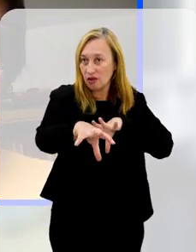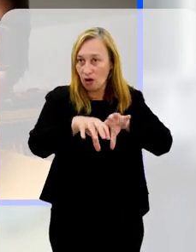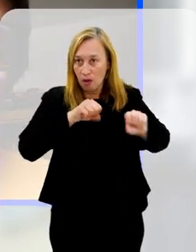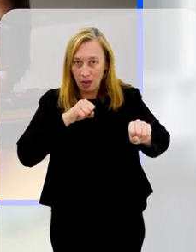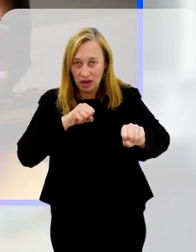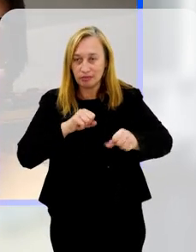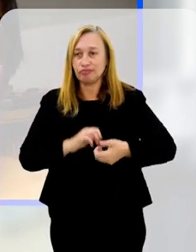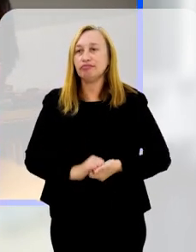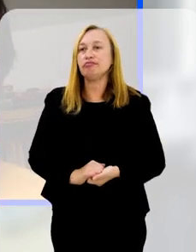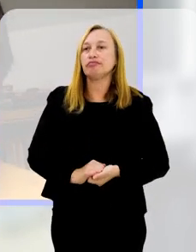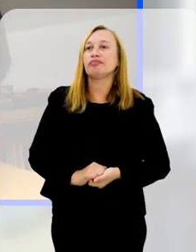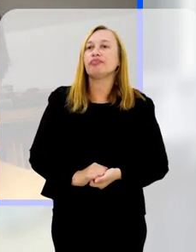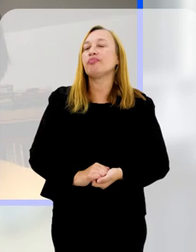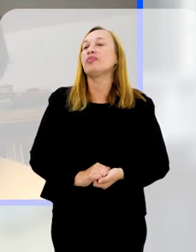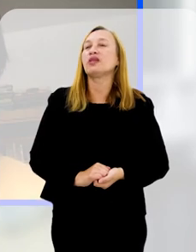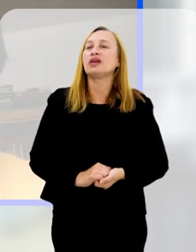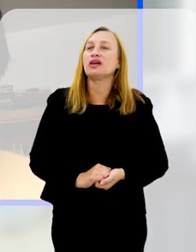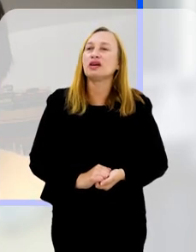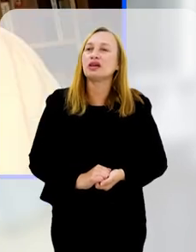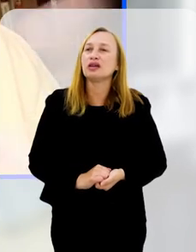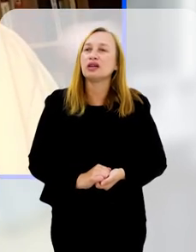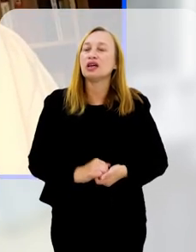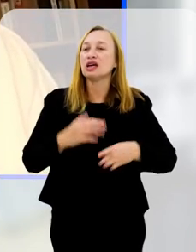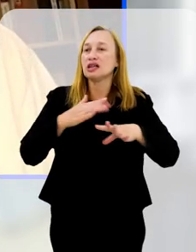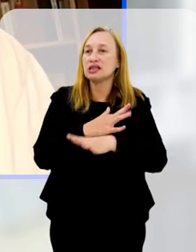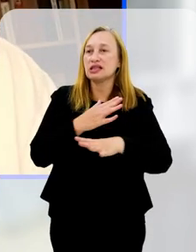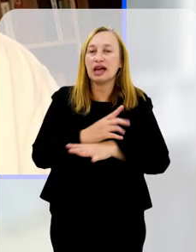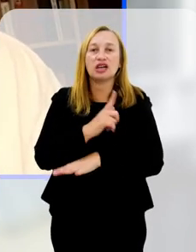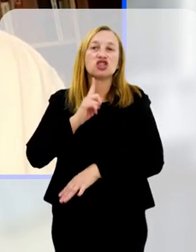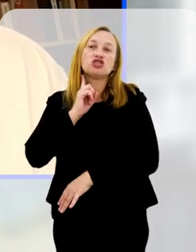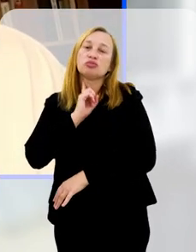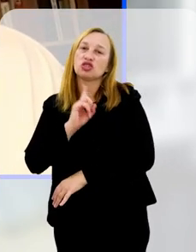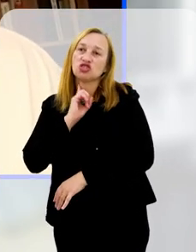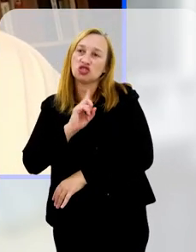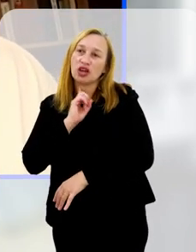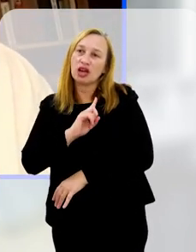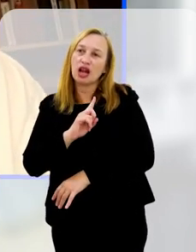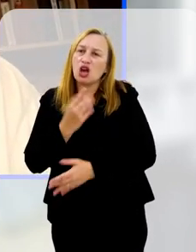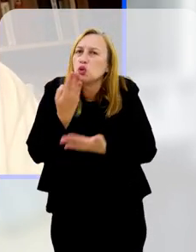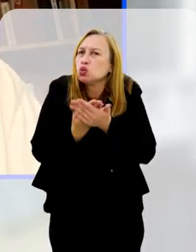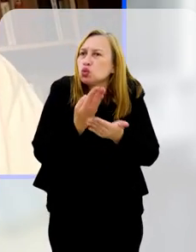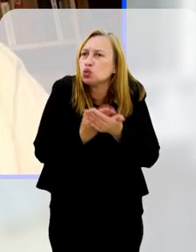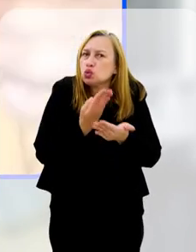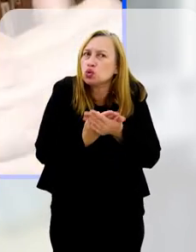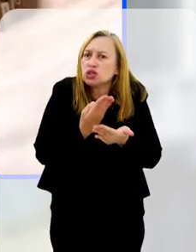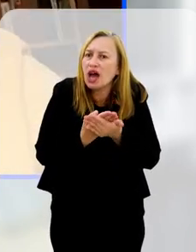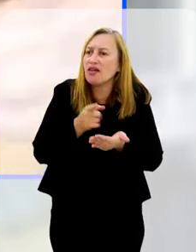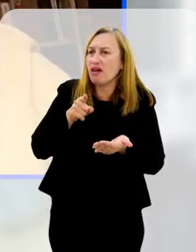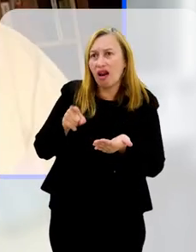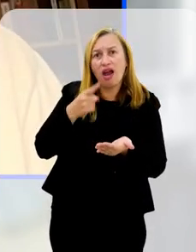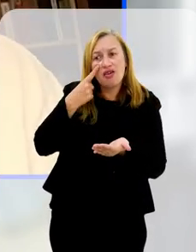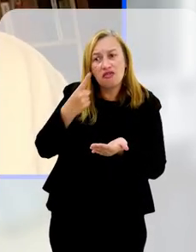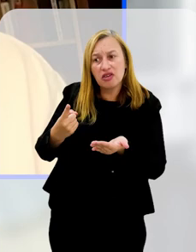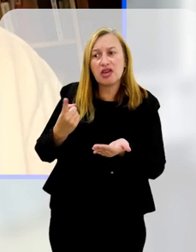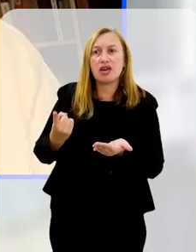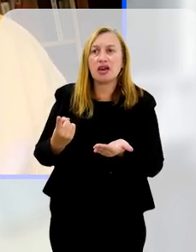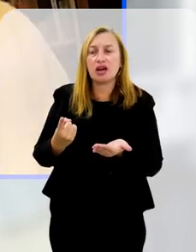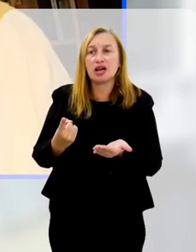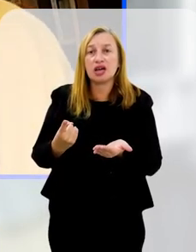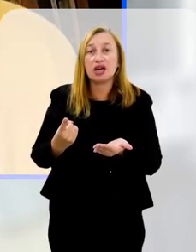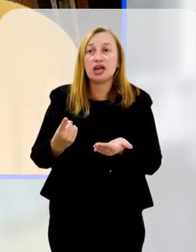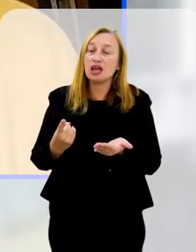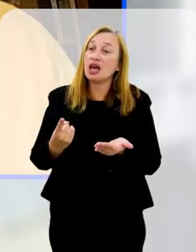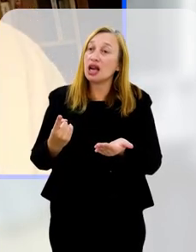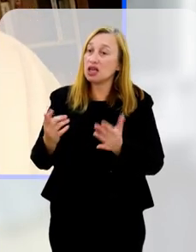que ele, recém-formado médico, ele foi para uma pequena cidade em Minas Gerais, e ele disputava lá o mercado,